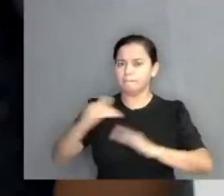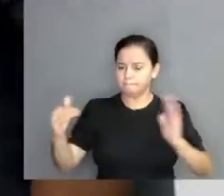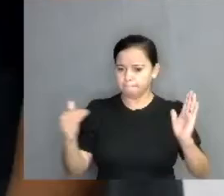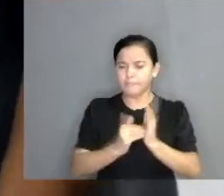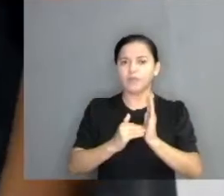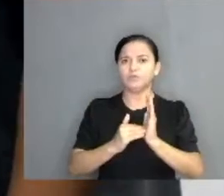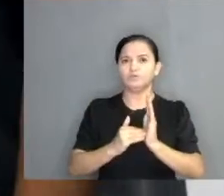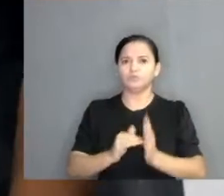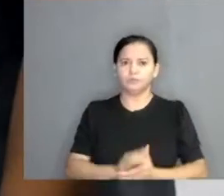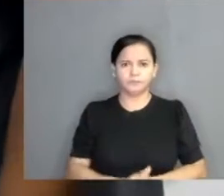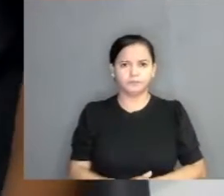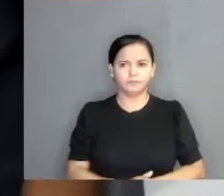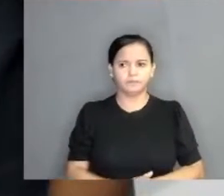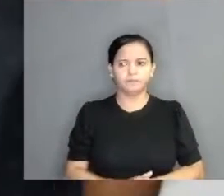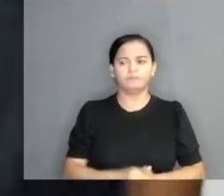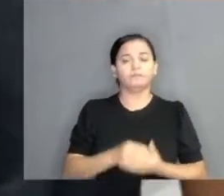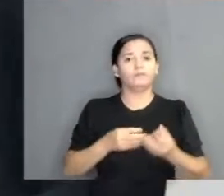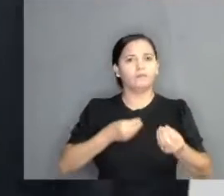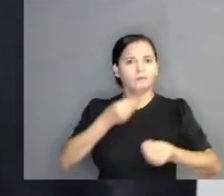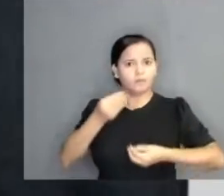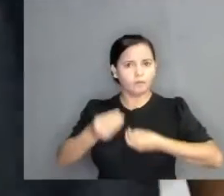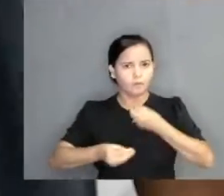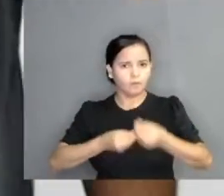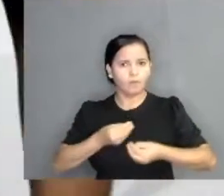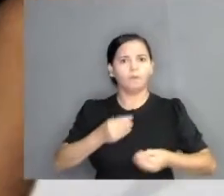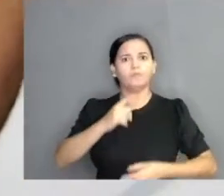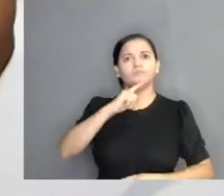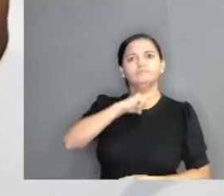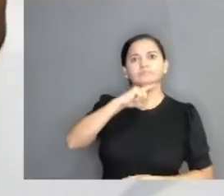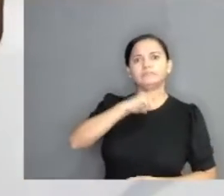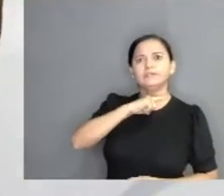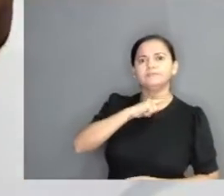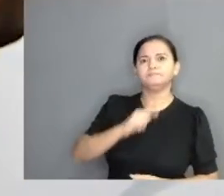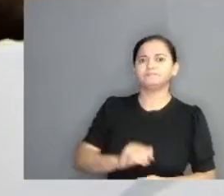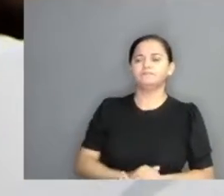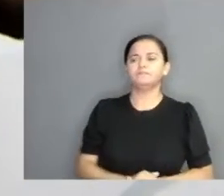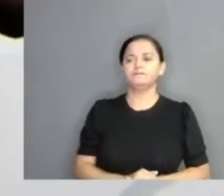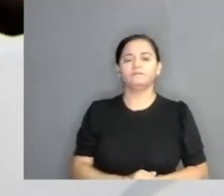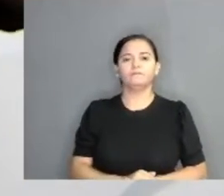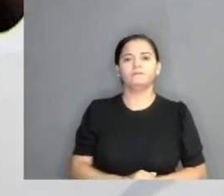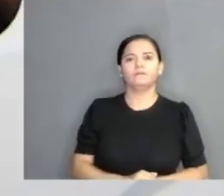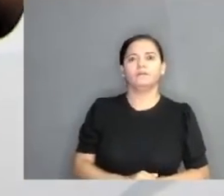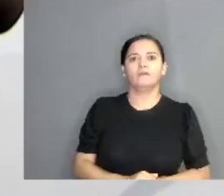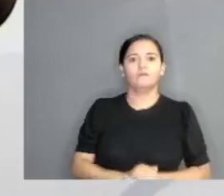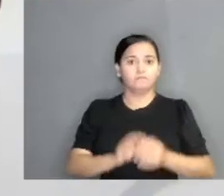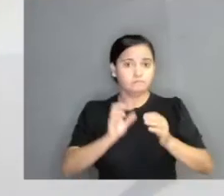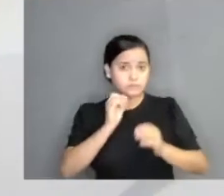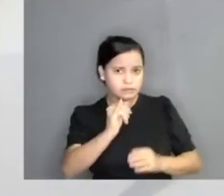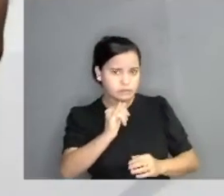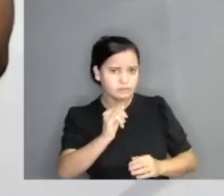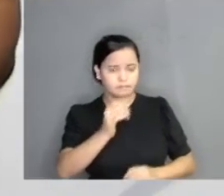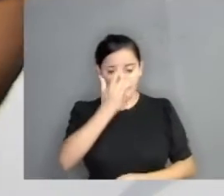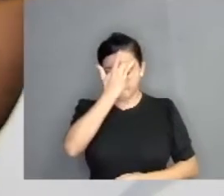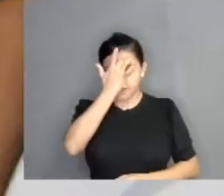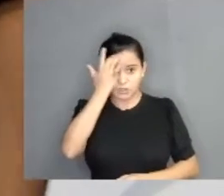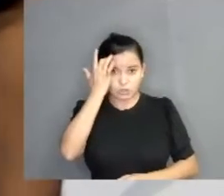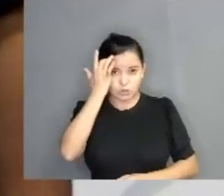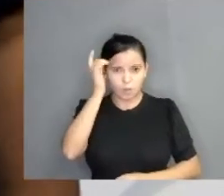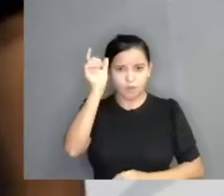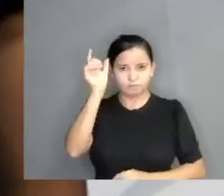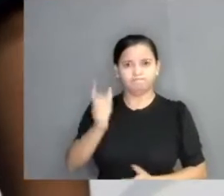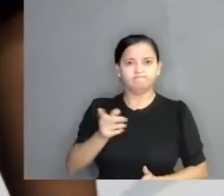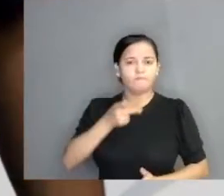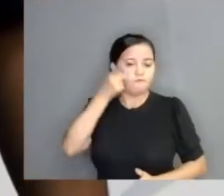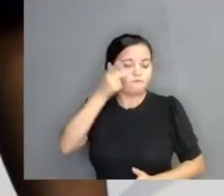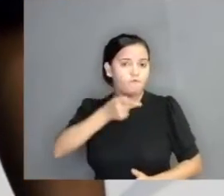Ok? A retórica, então, era trabalhada também a retórica, o ato de falar bem, né?